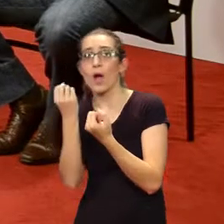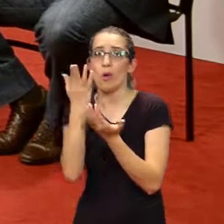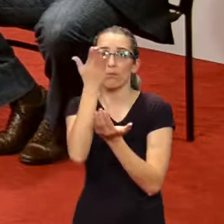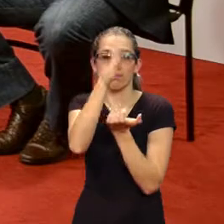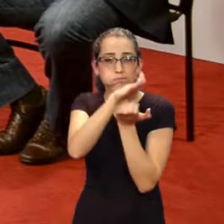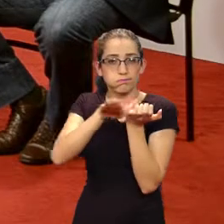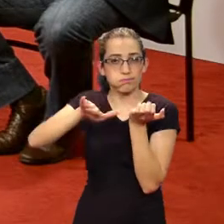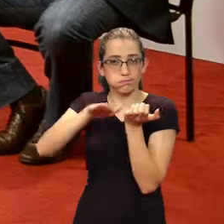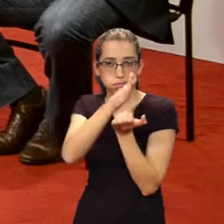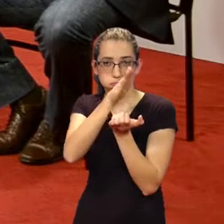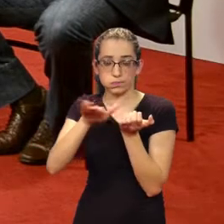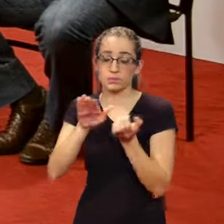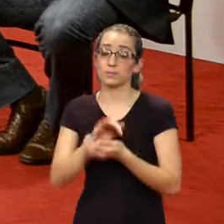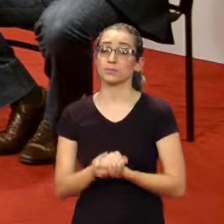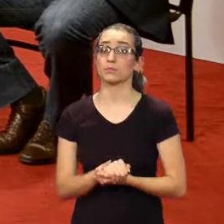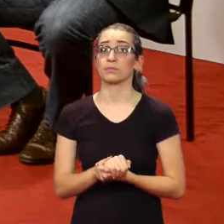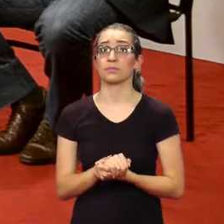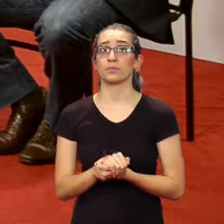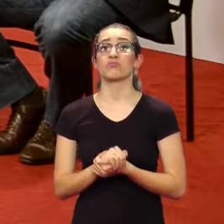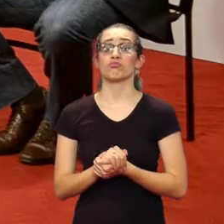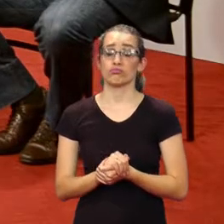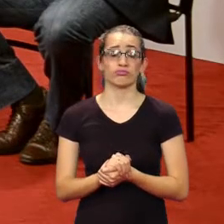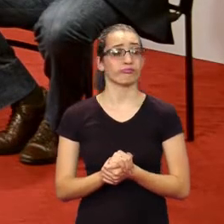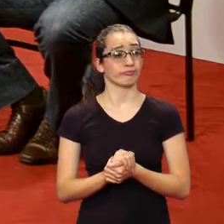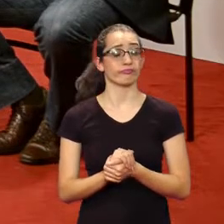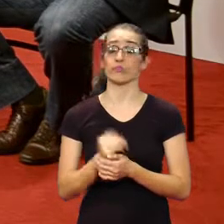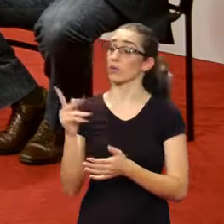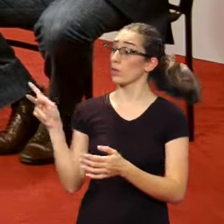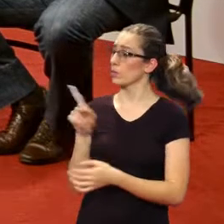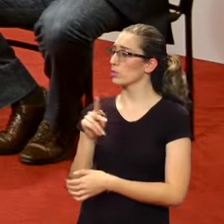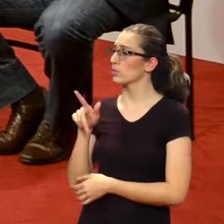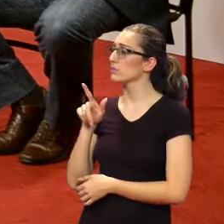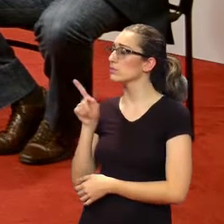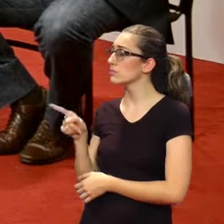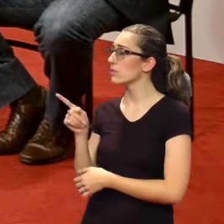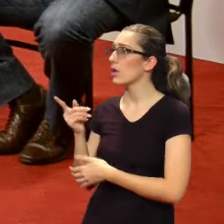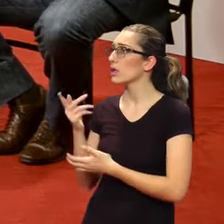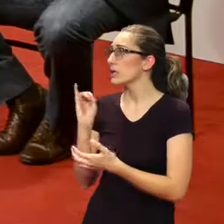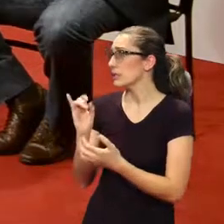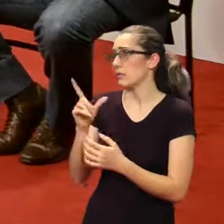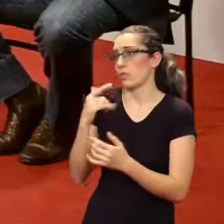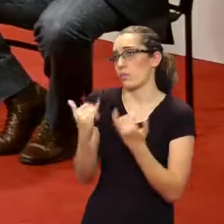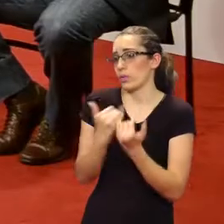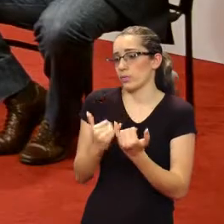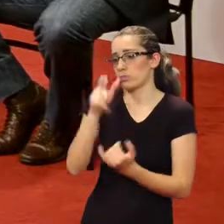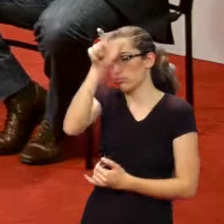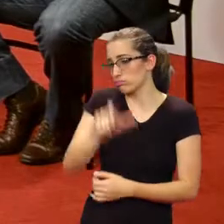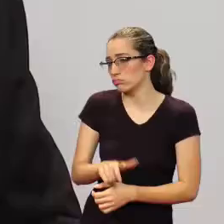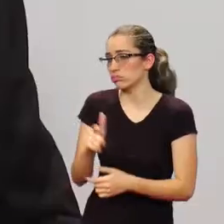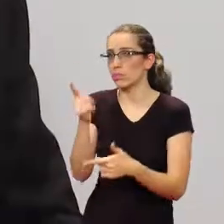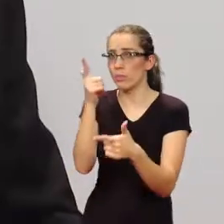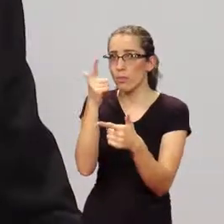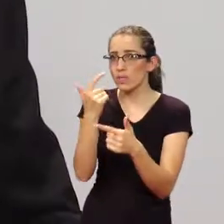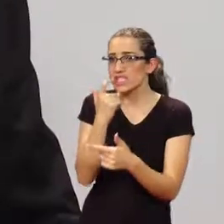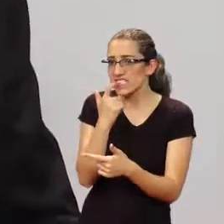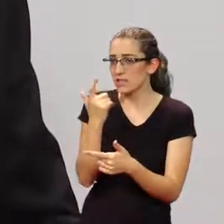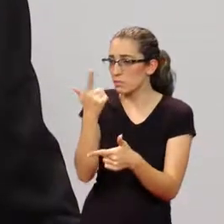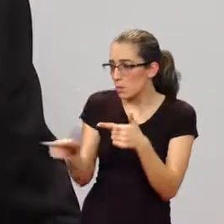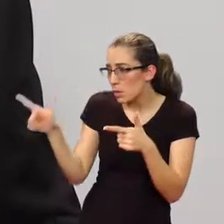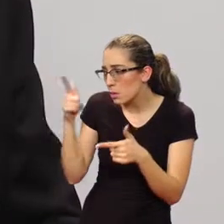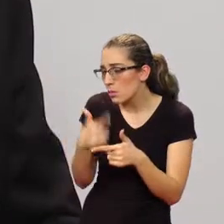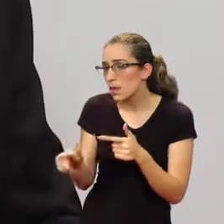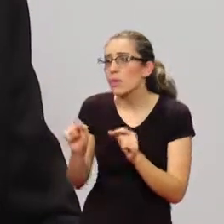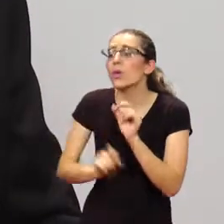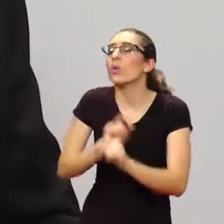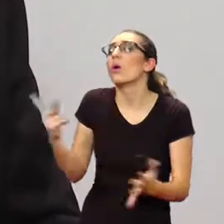cavidade. Professor Guilherme, quando o sujeito chega, digamos, com algum dente problemático aí, o que acontece